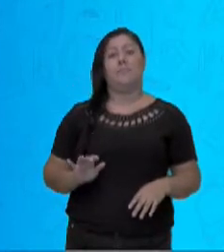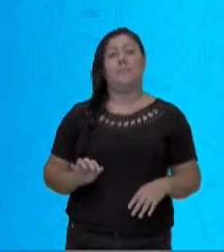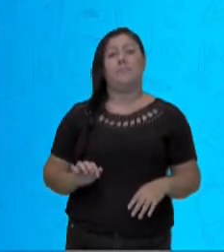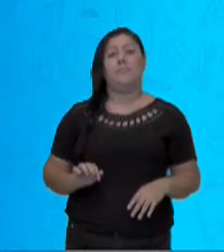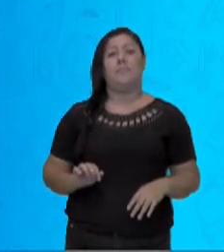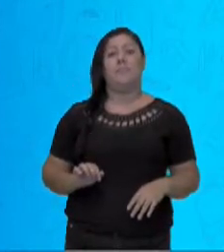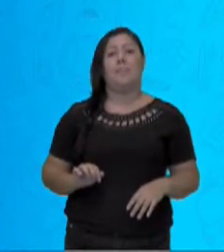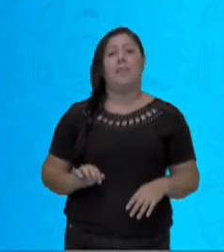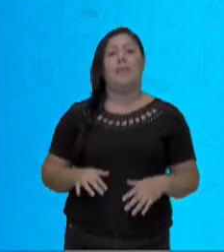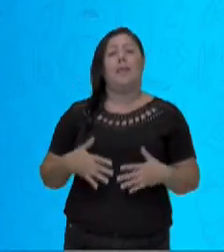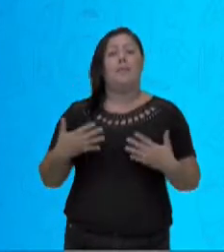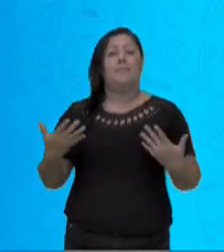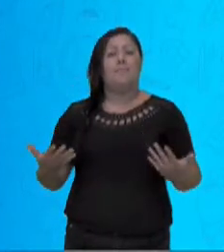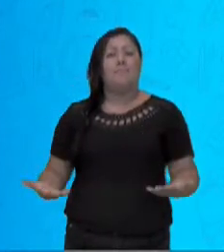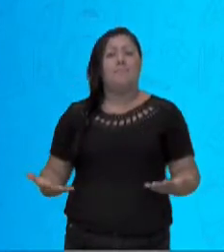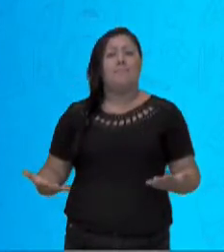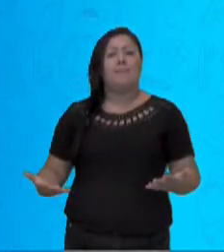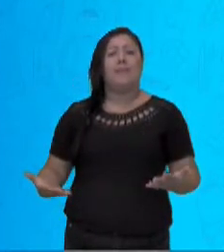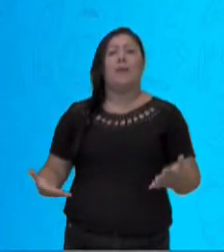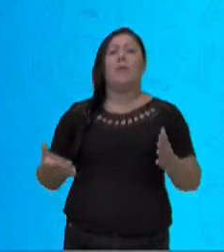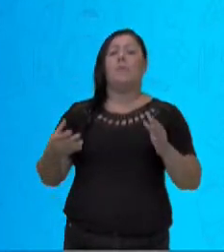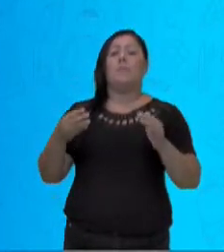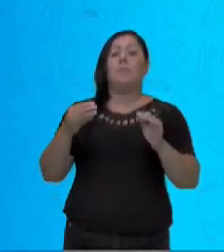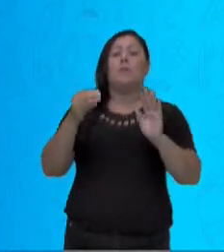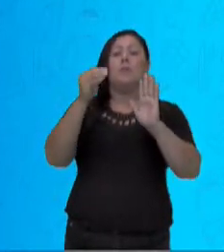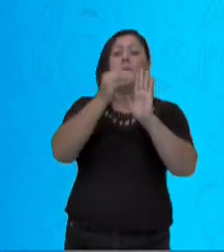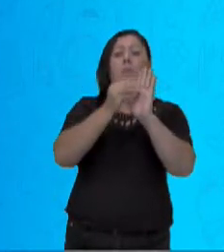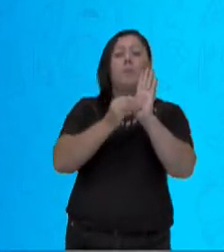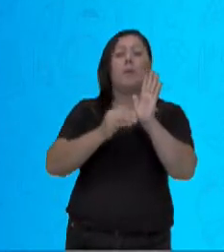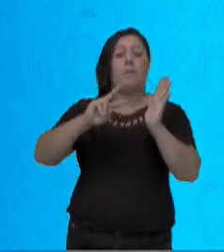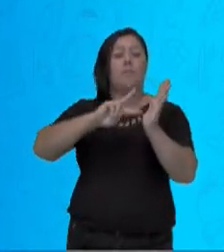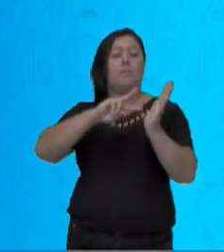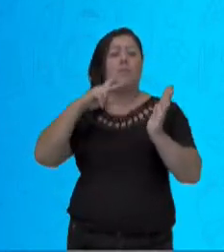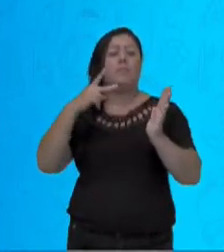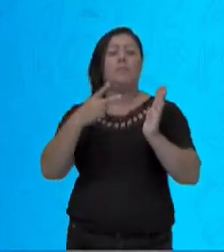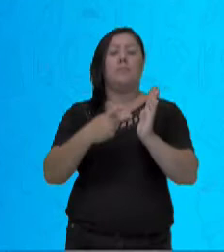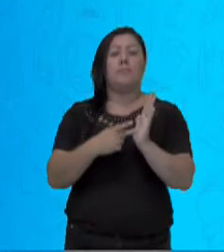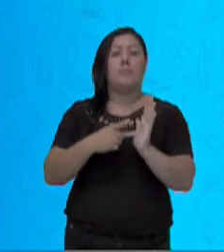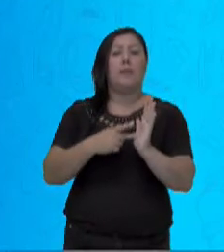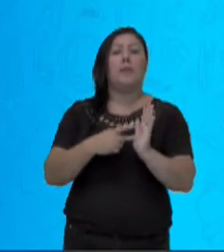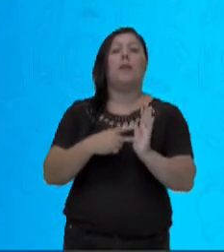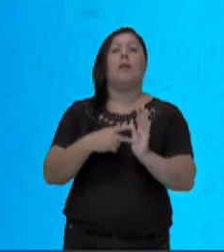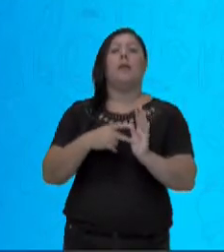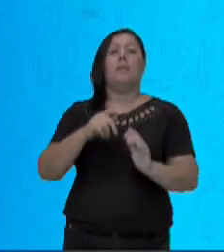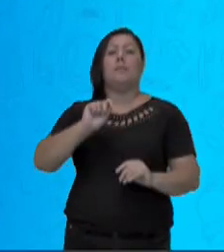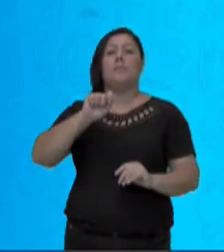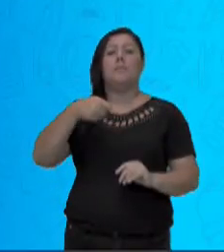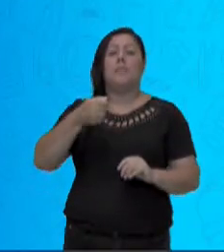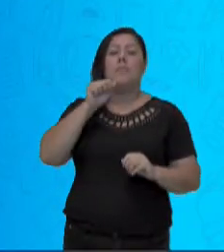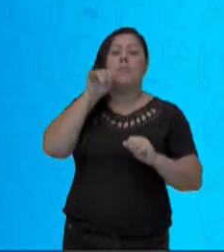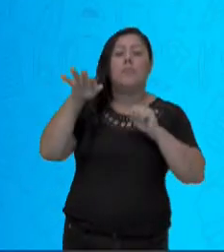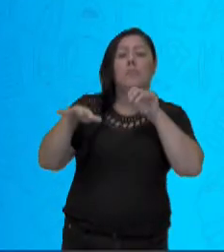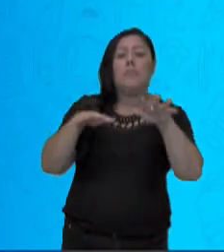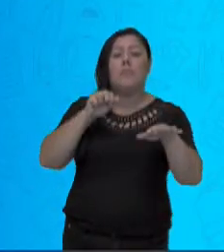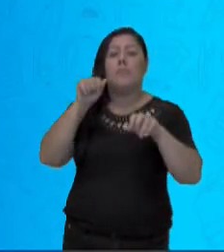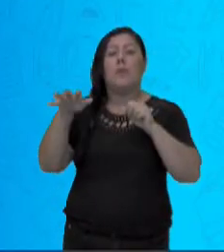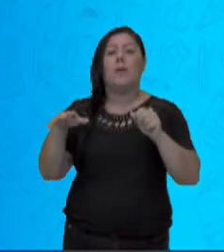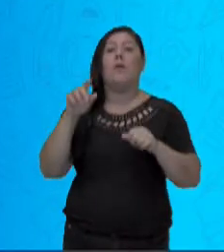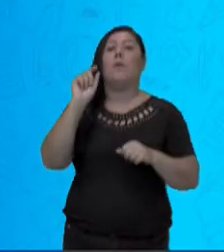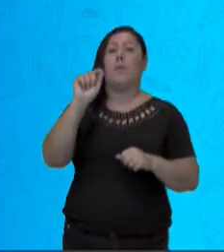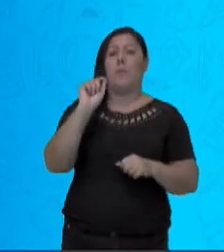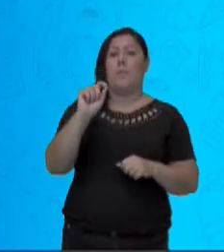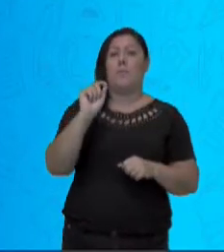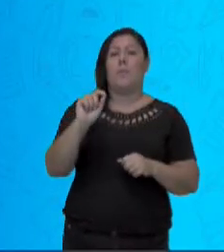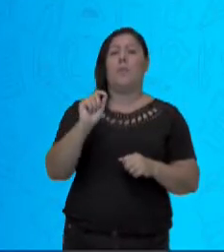saiba. Então, a definição de onomatopeia é um tipo de linguagem que tem